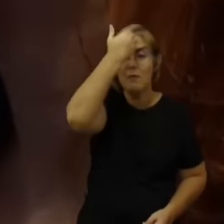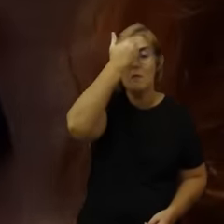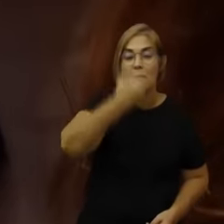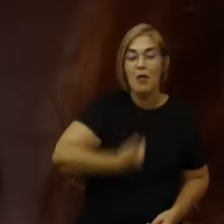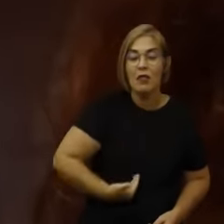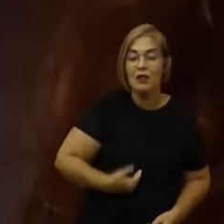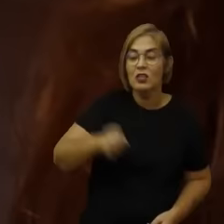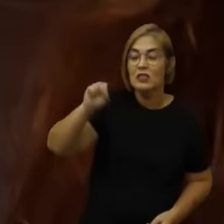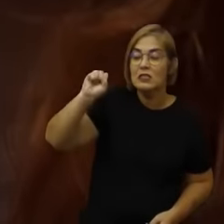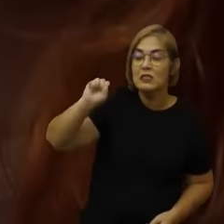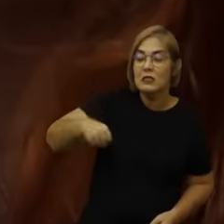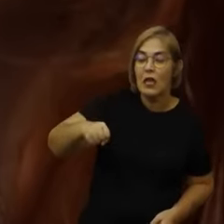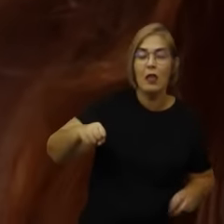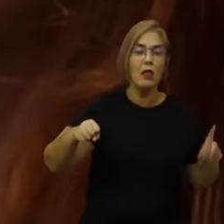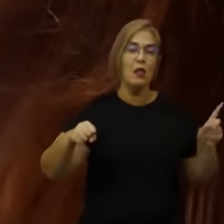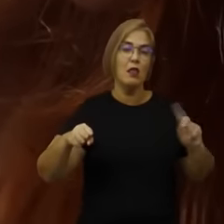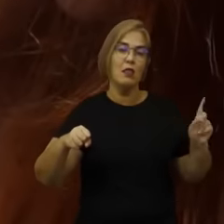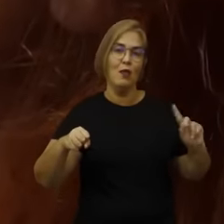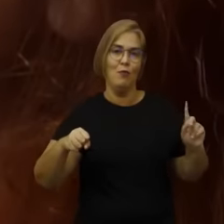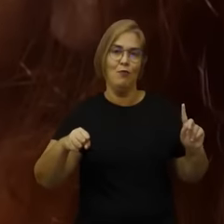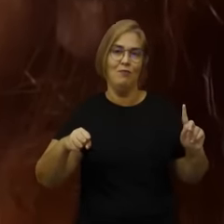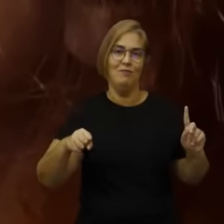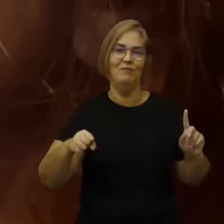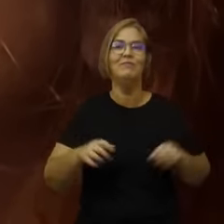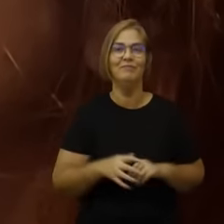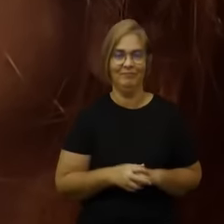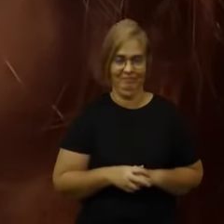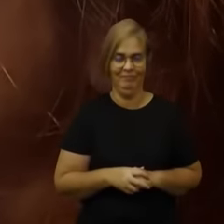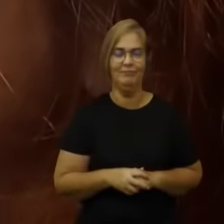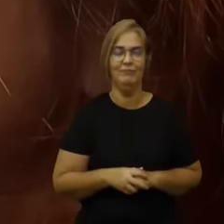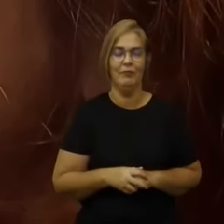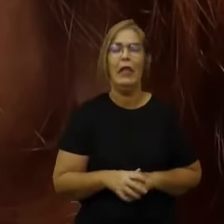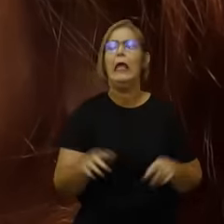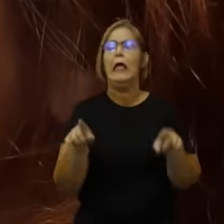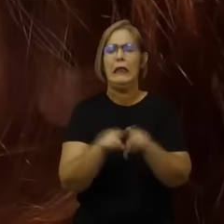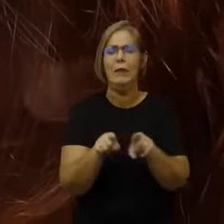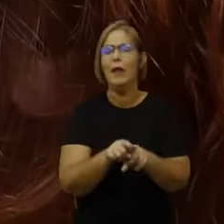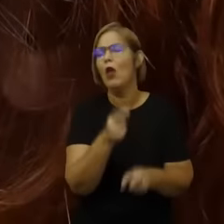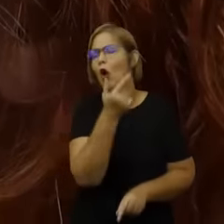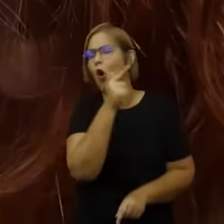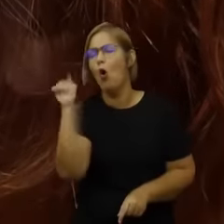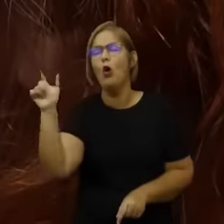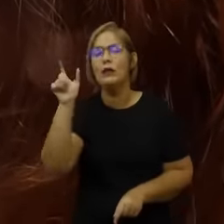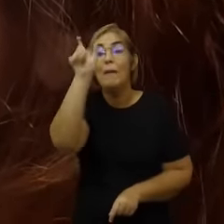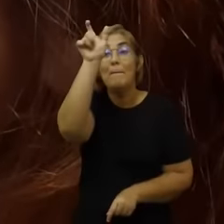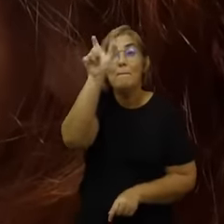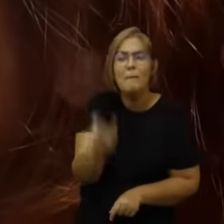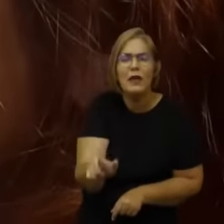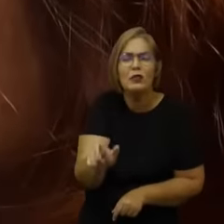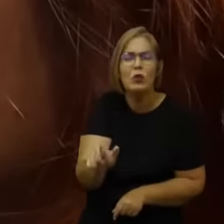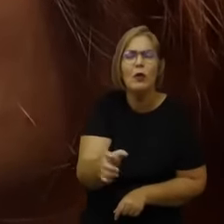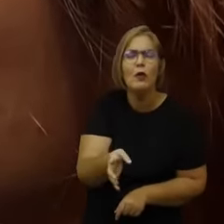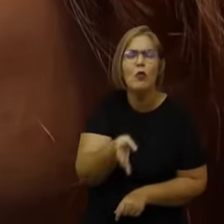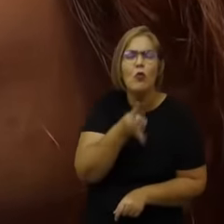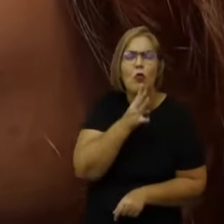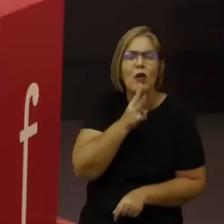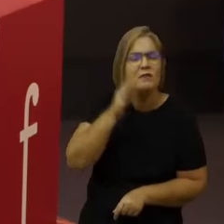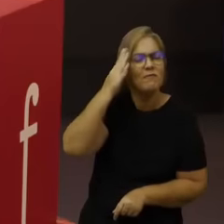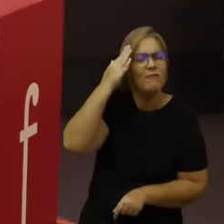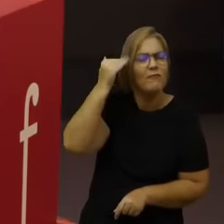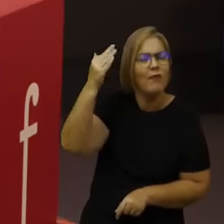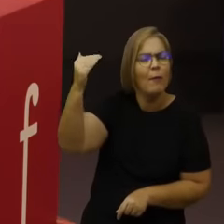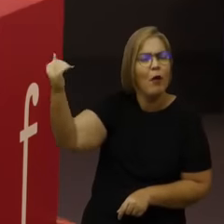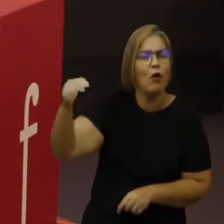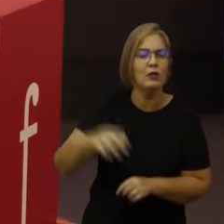permanentemente." Bem, outra figura é muito conhecida, não é? é a figura eh de